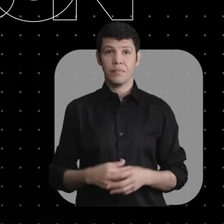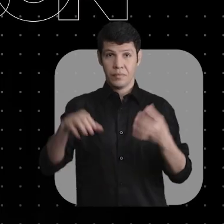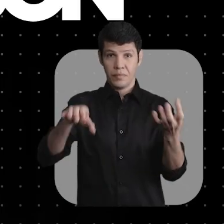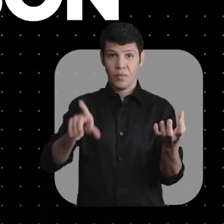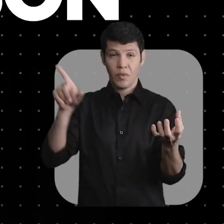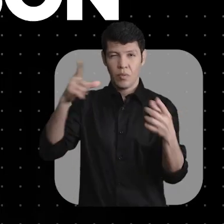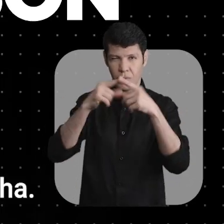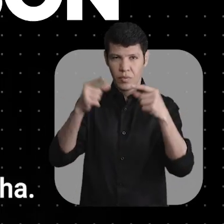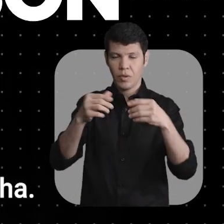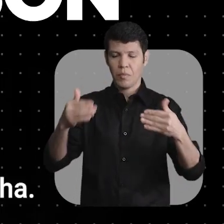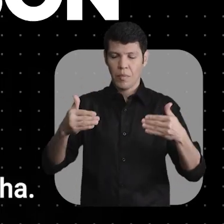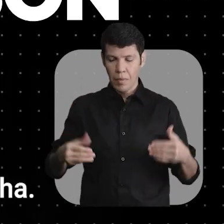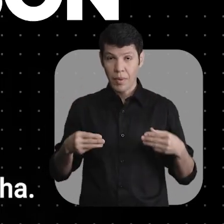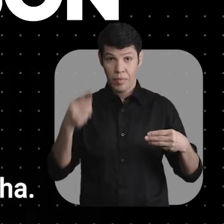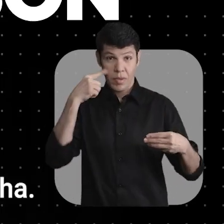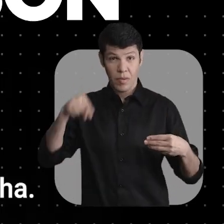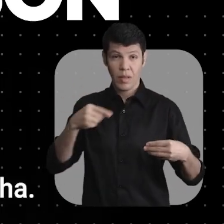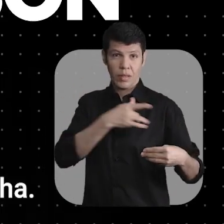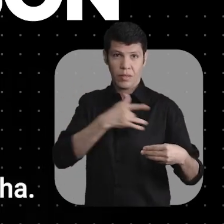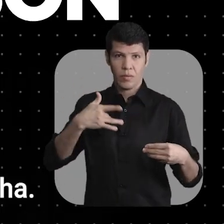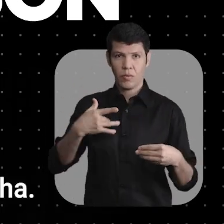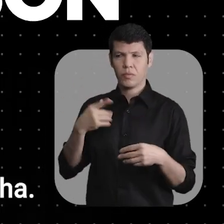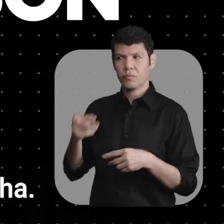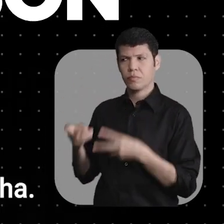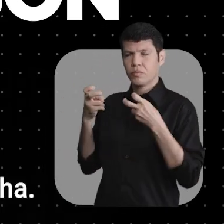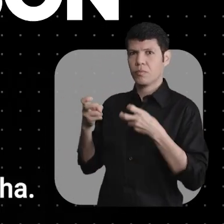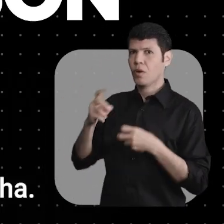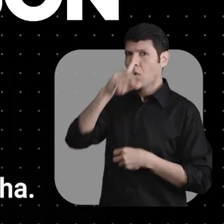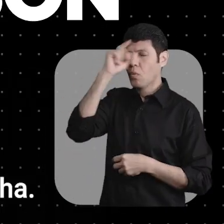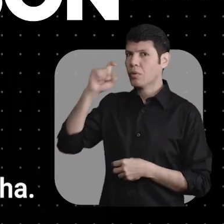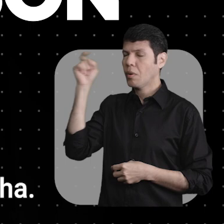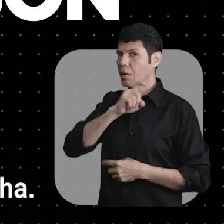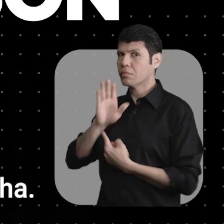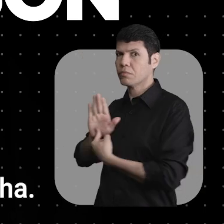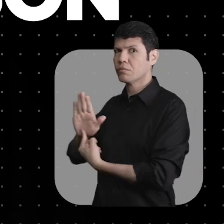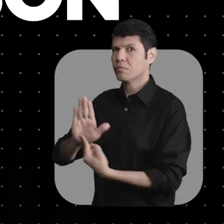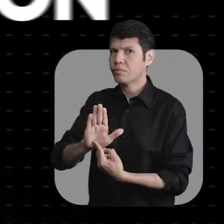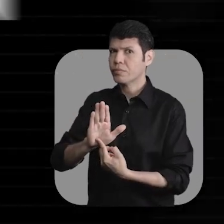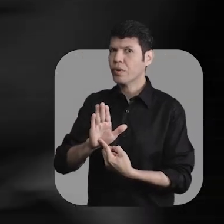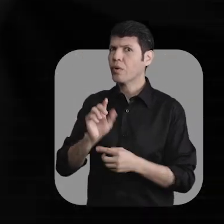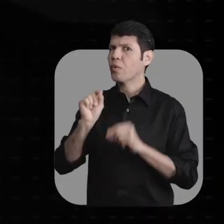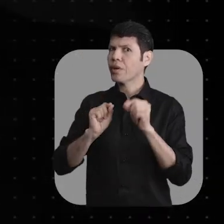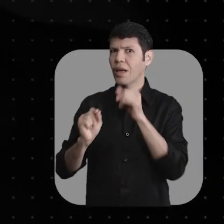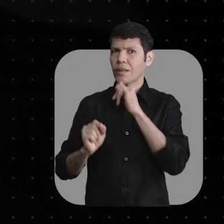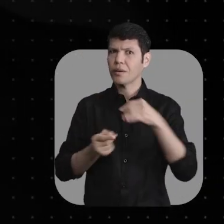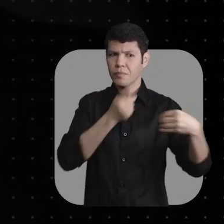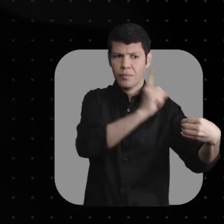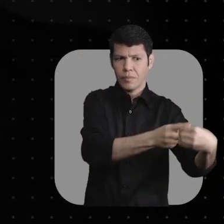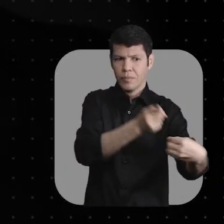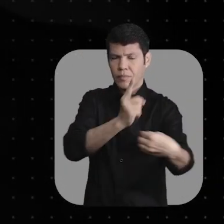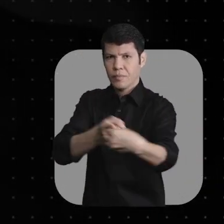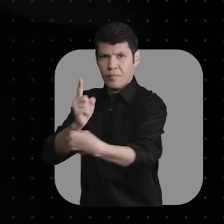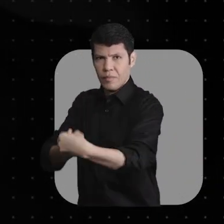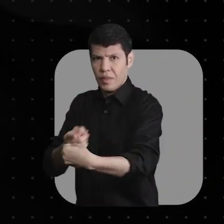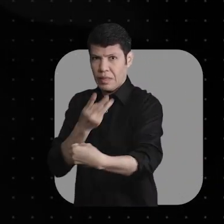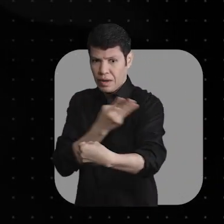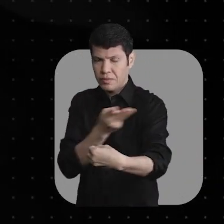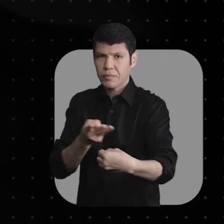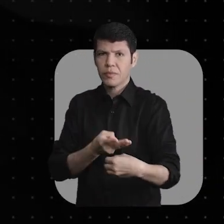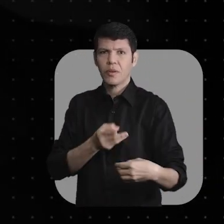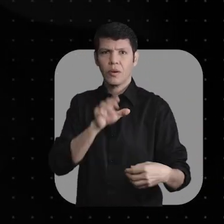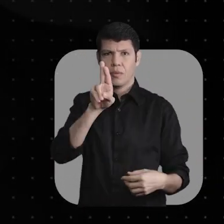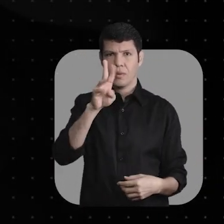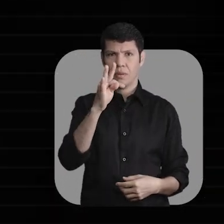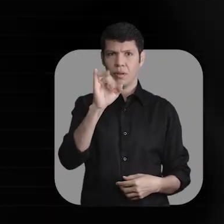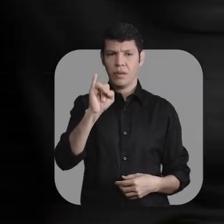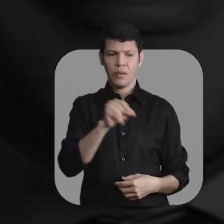o Ministério da Saúde desmascara a maior mentira de Wilson nessa campanha não existem utis no interior do